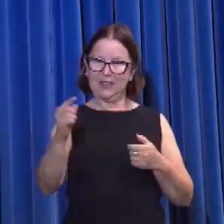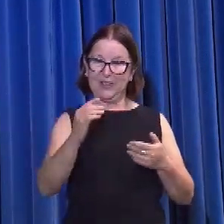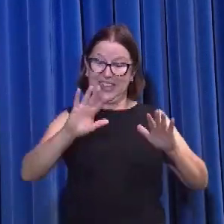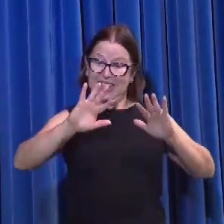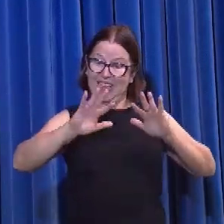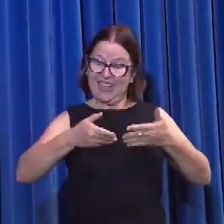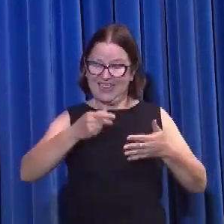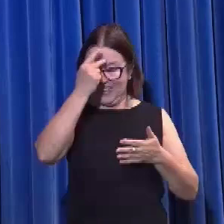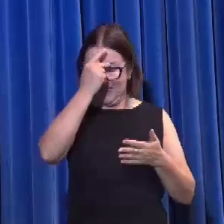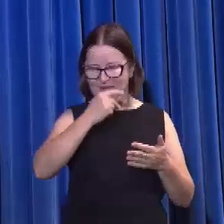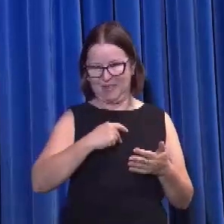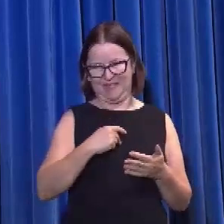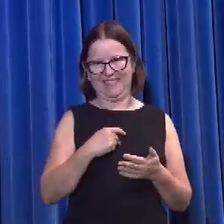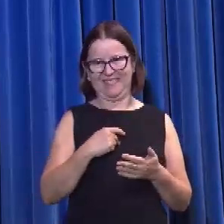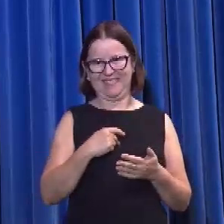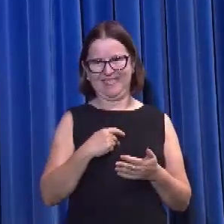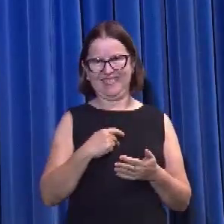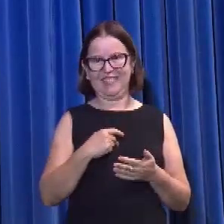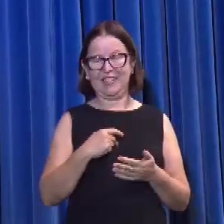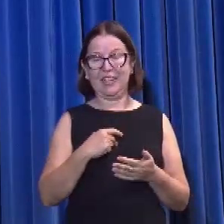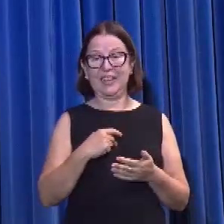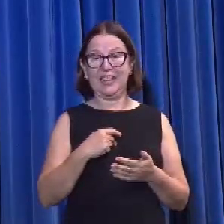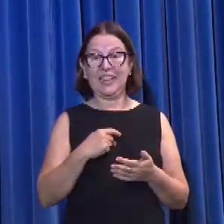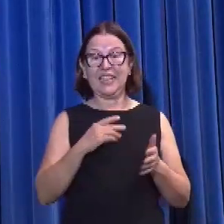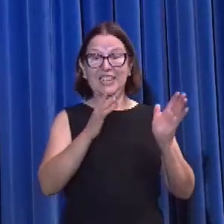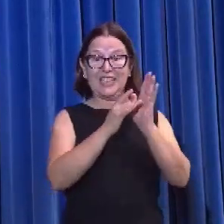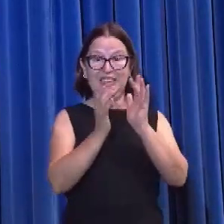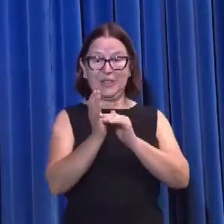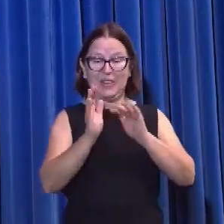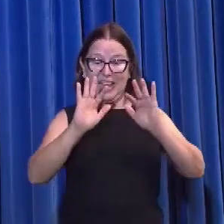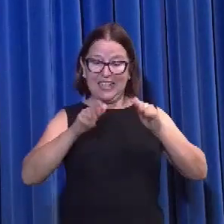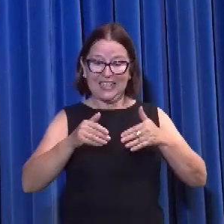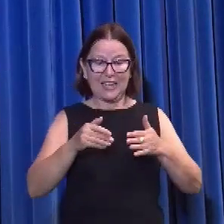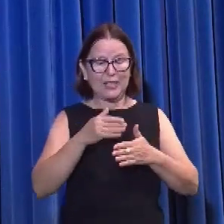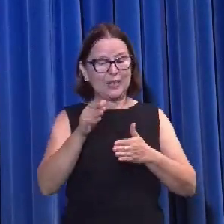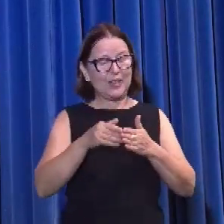E o Filho atrai os que o Pai deu a Ele.